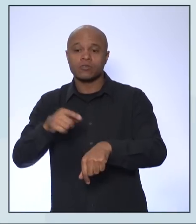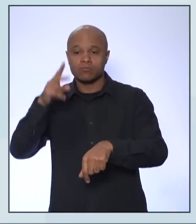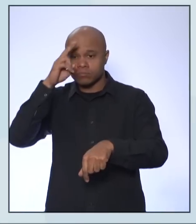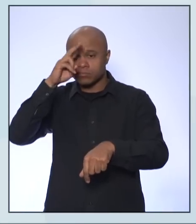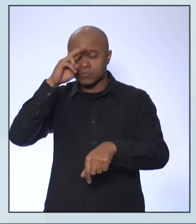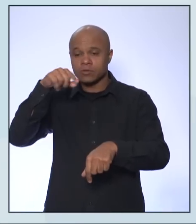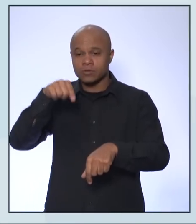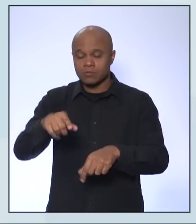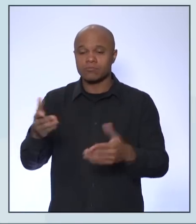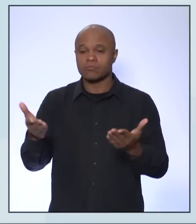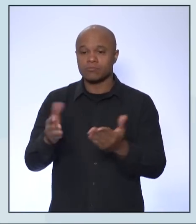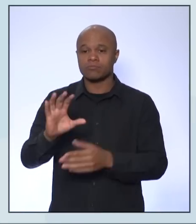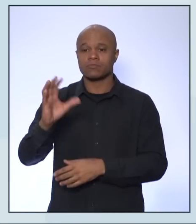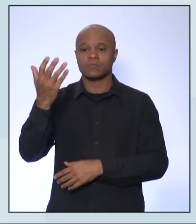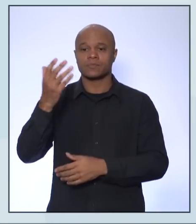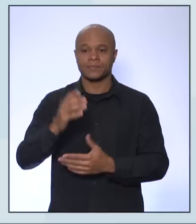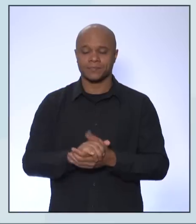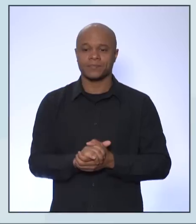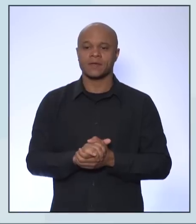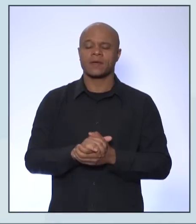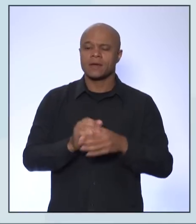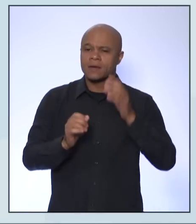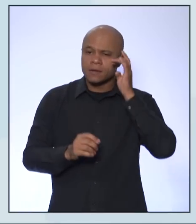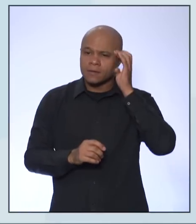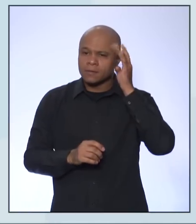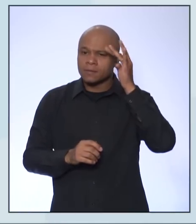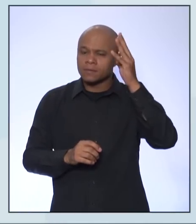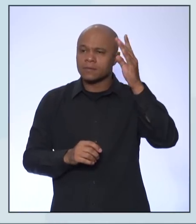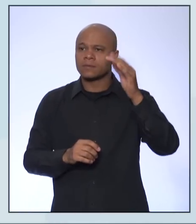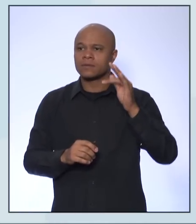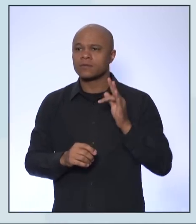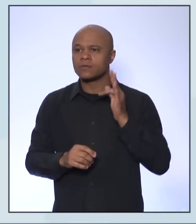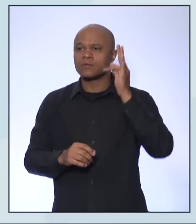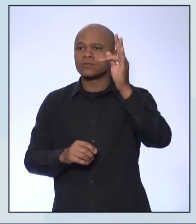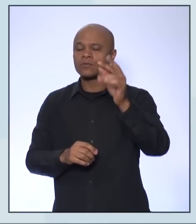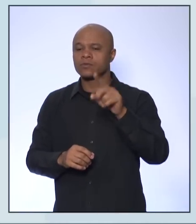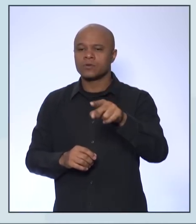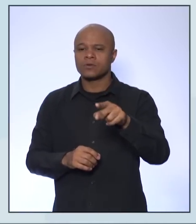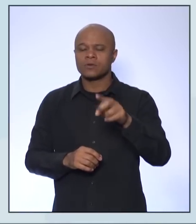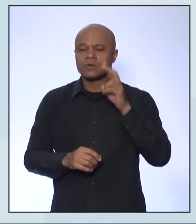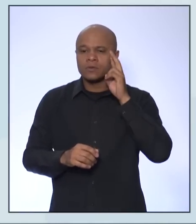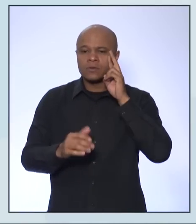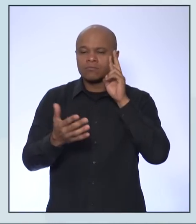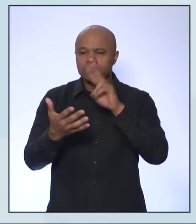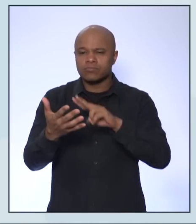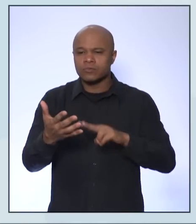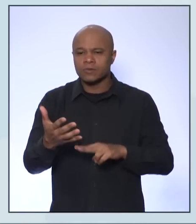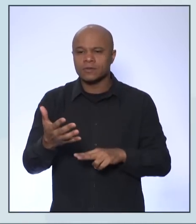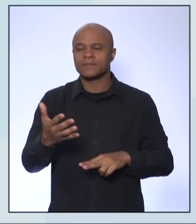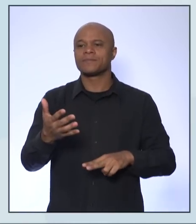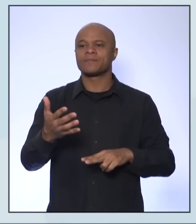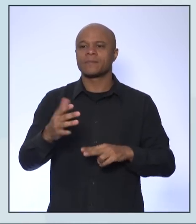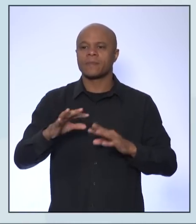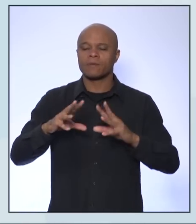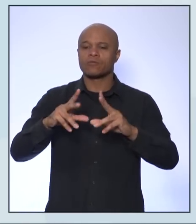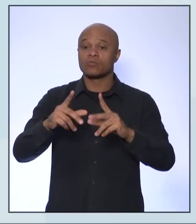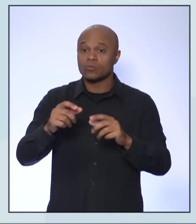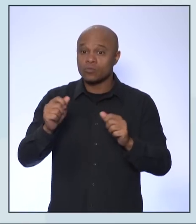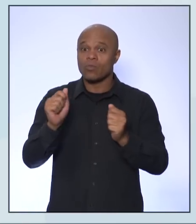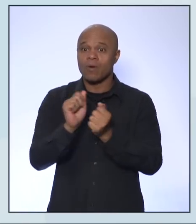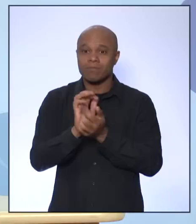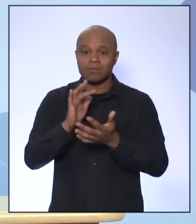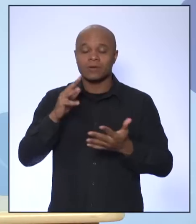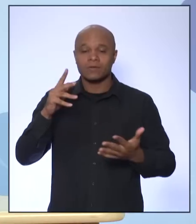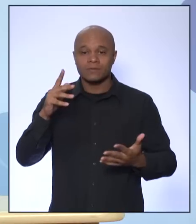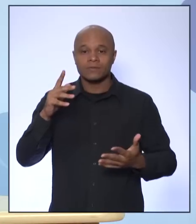enfrentando. Imagina você relendo essa fonte escrita daqui 10 anos ou mais. Vai ser incrível. É